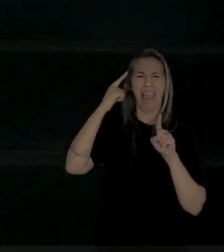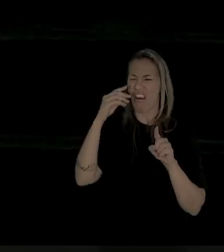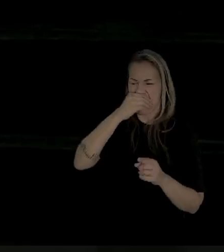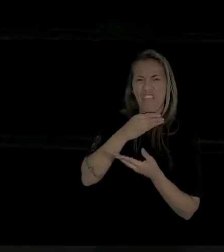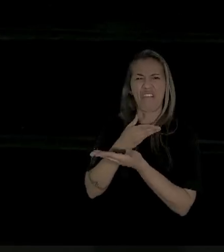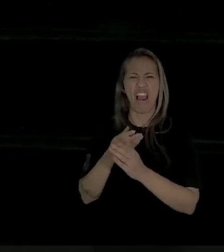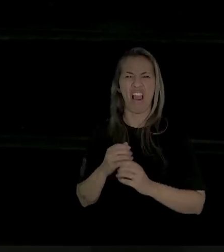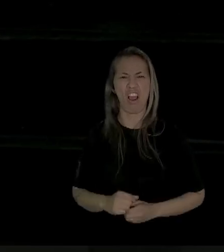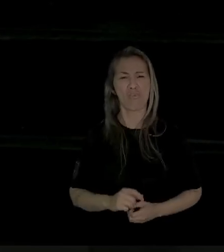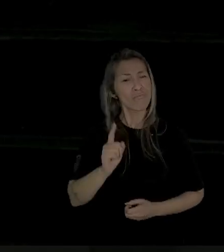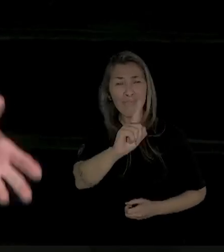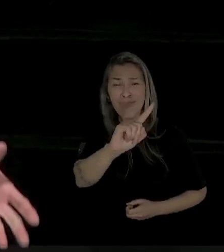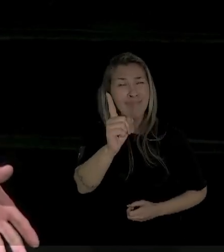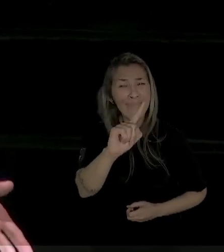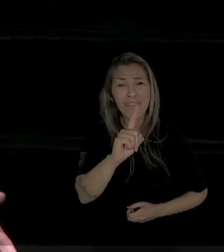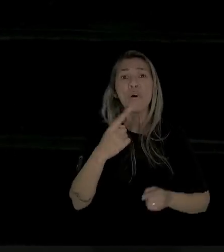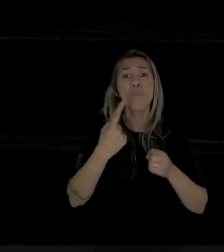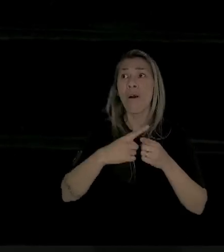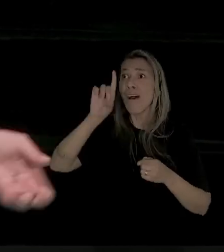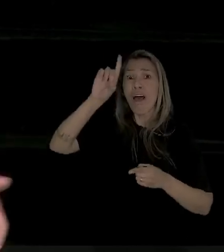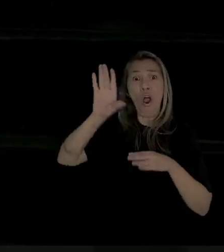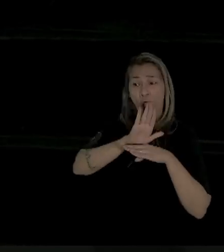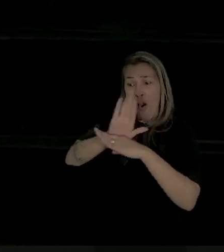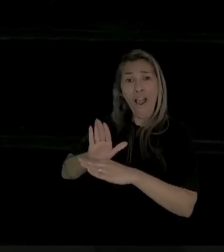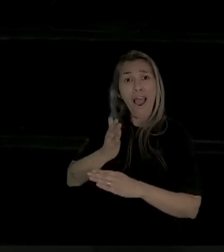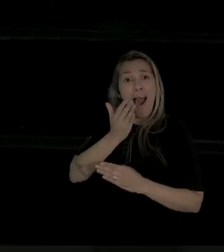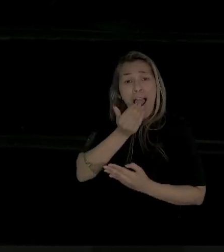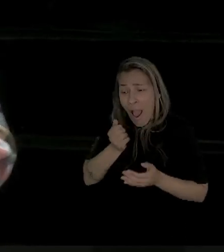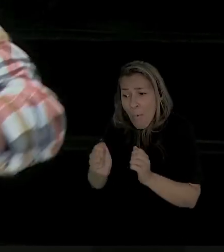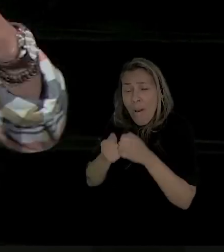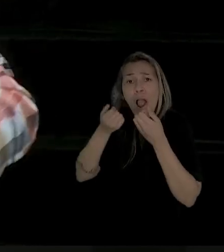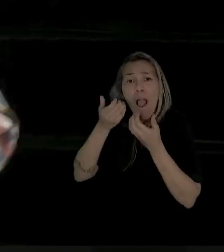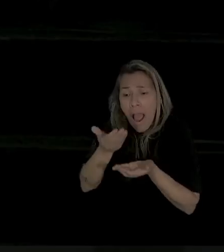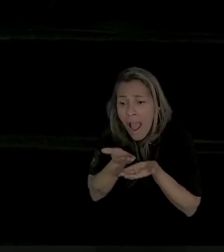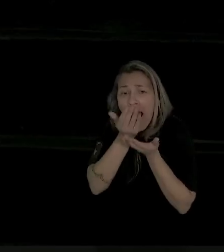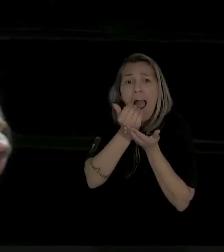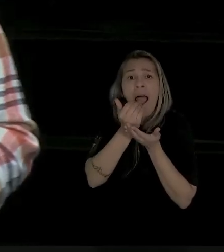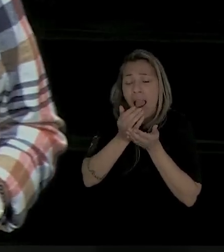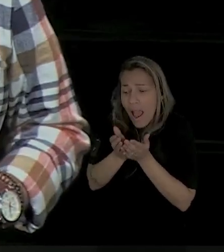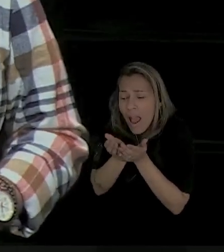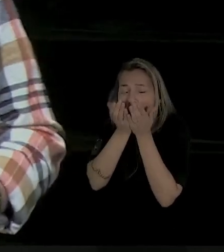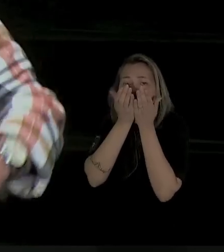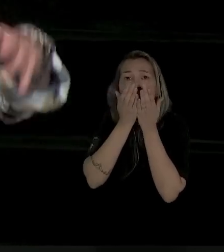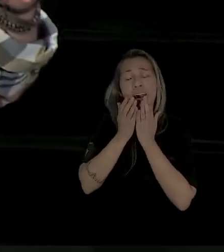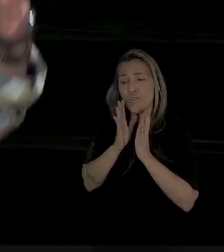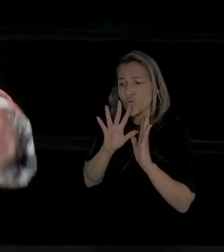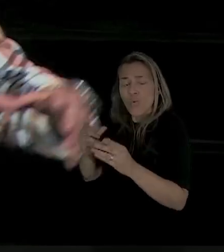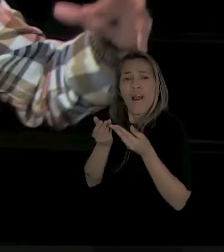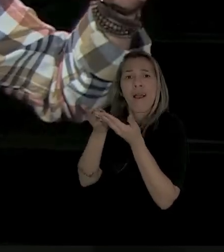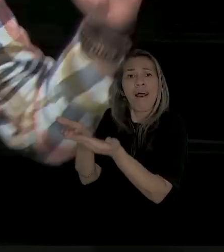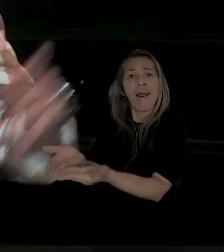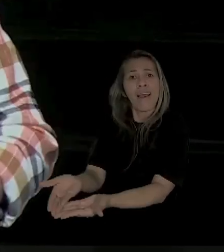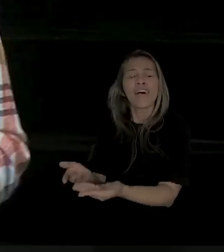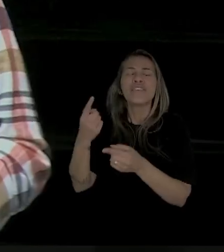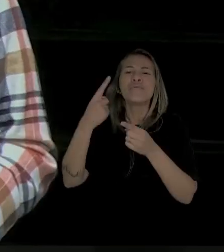um ato de incredulidade. Não, Deus já tinha erguido ele dando pão e água. Mas tem momentos, irmãos, que Deus tem que nos